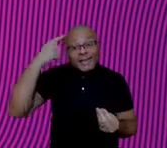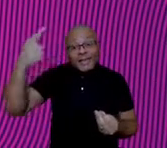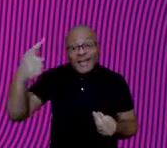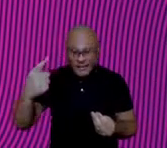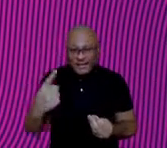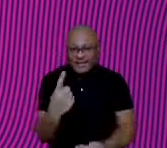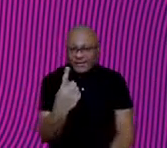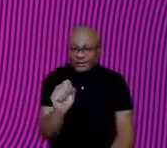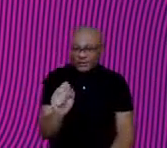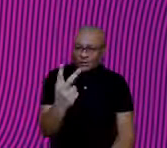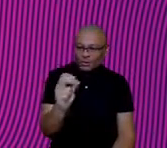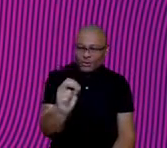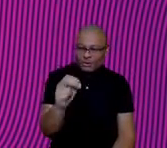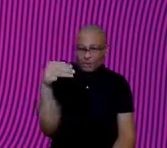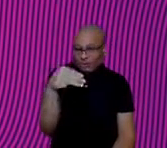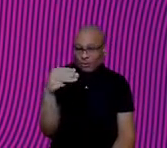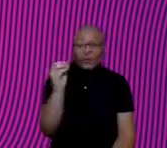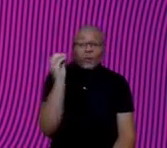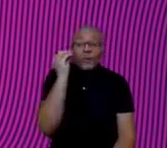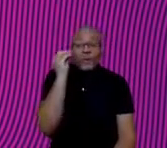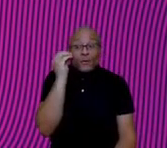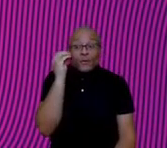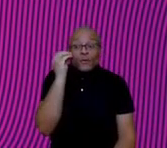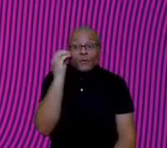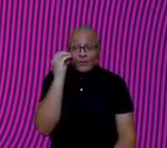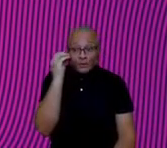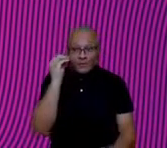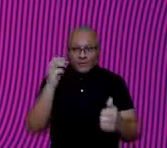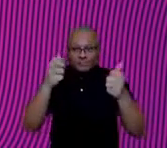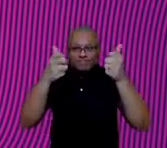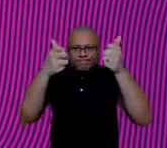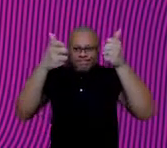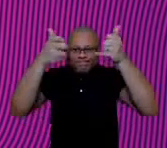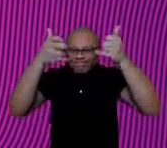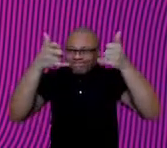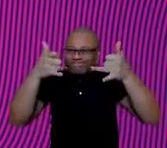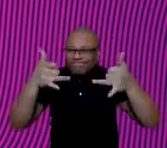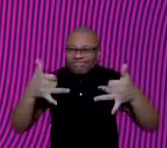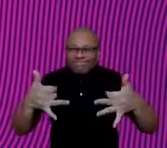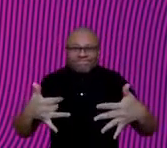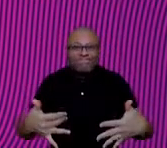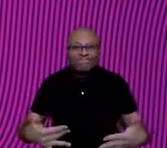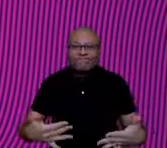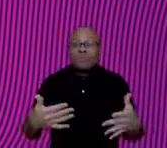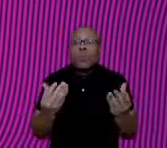tentar agora cercar a parte de tratamento, tá?